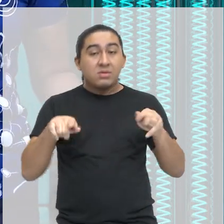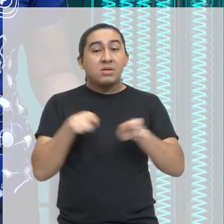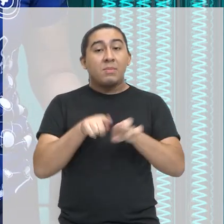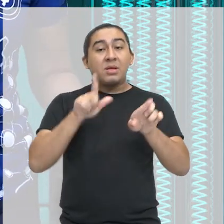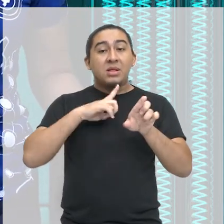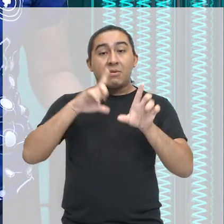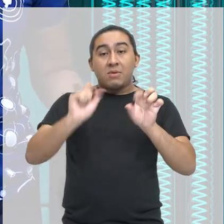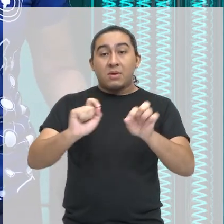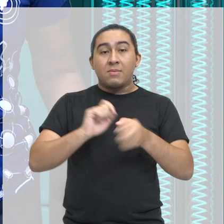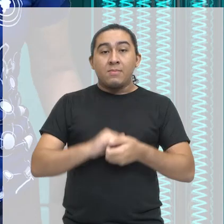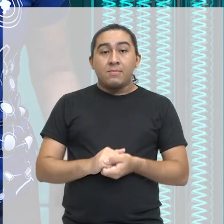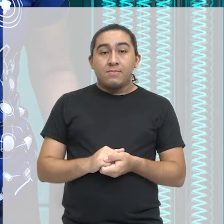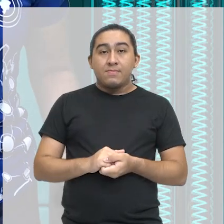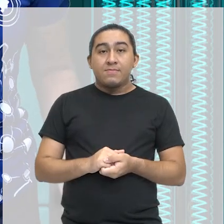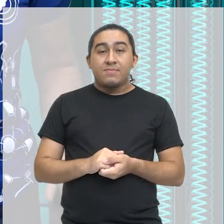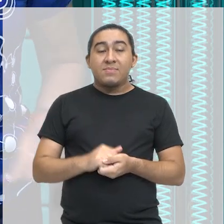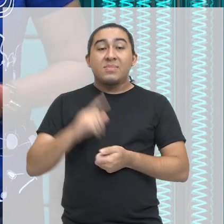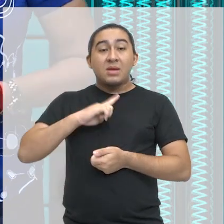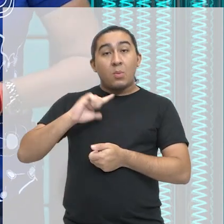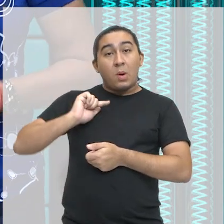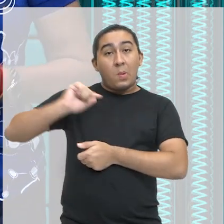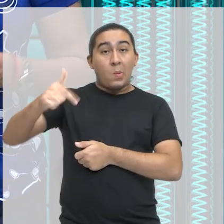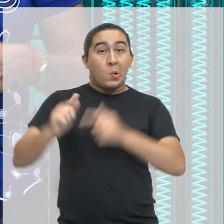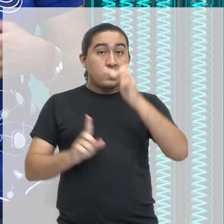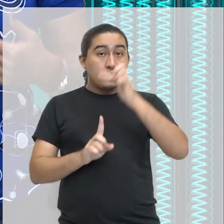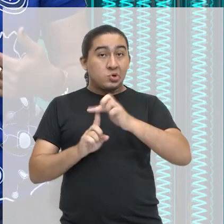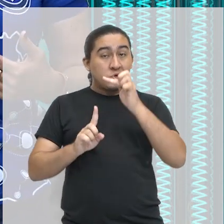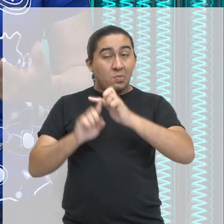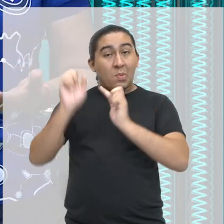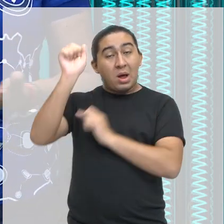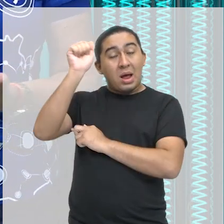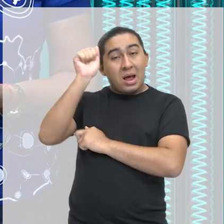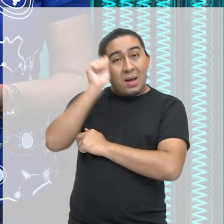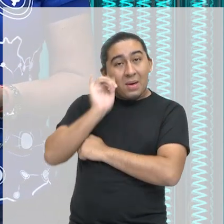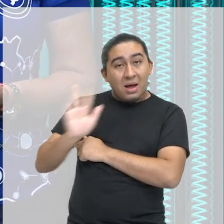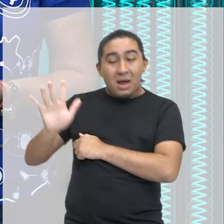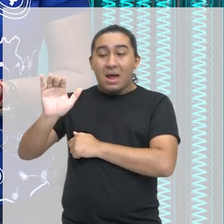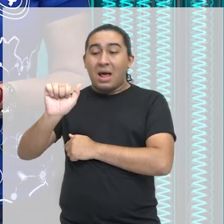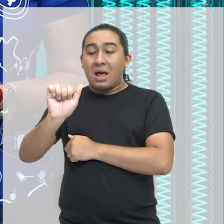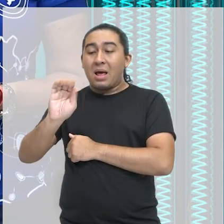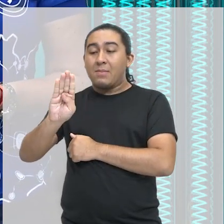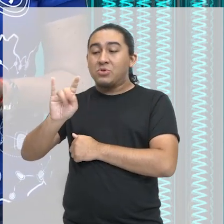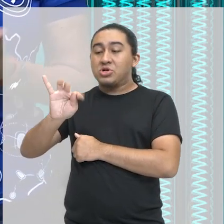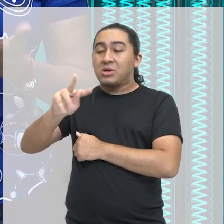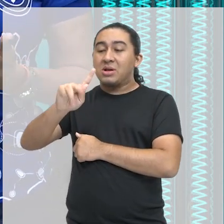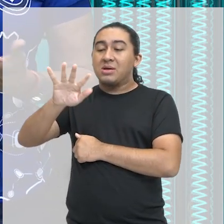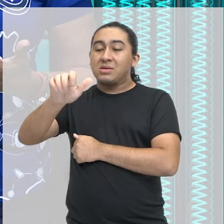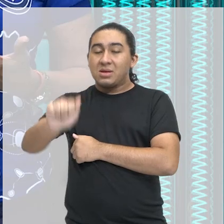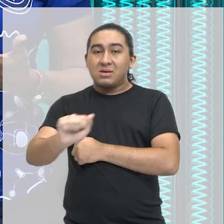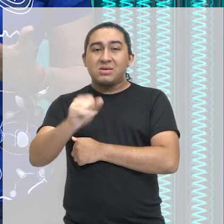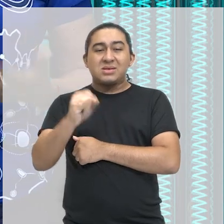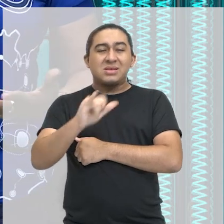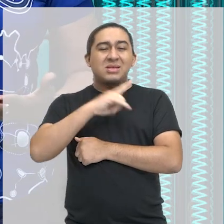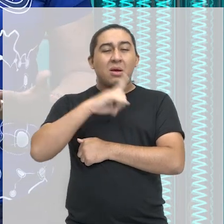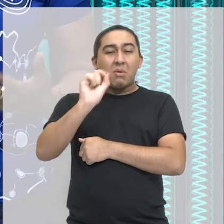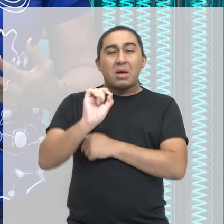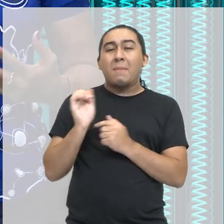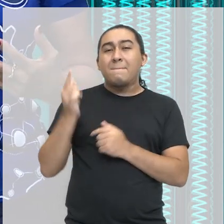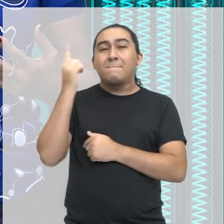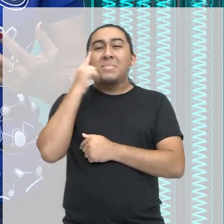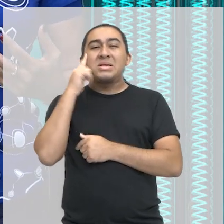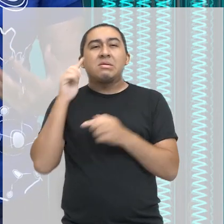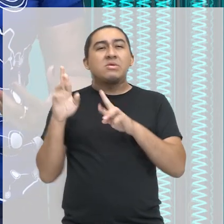gestos, a mímica abstrata, ou seja, quando o profissional enfoca situações nada